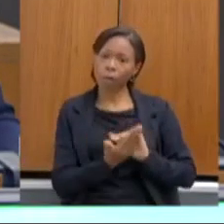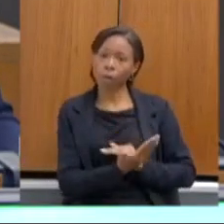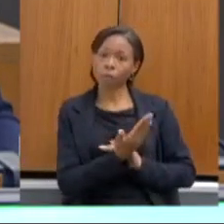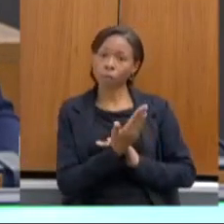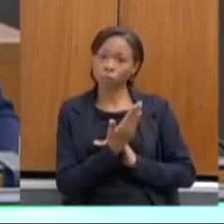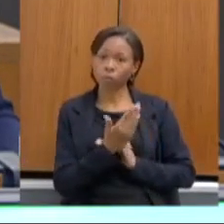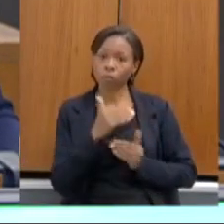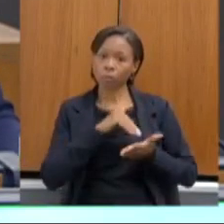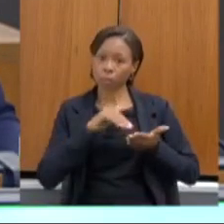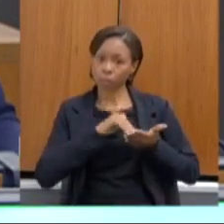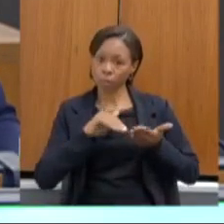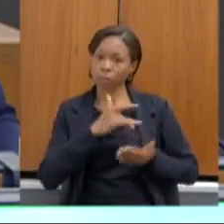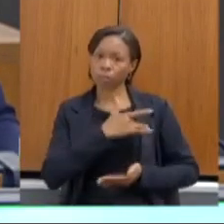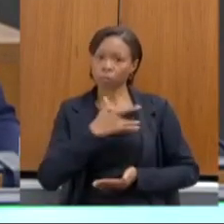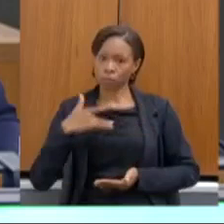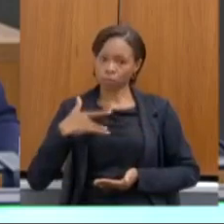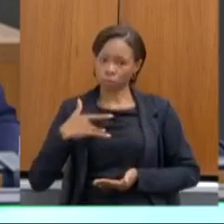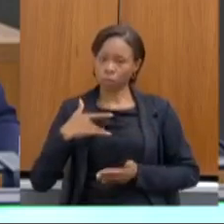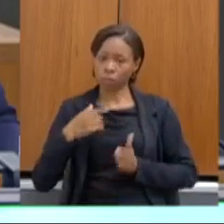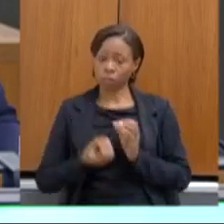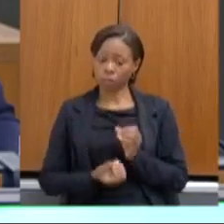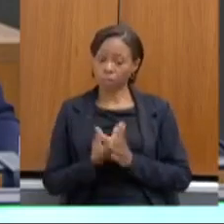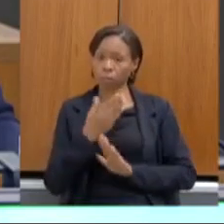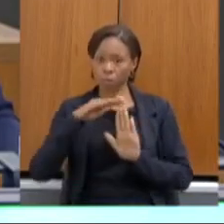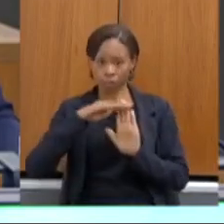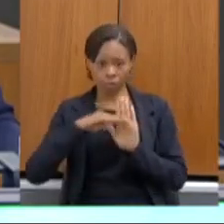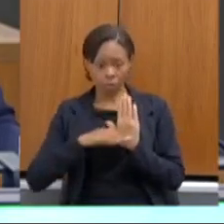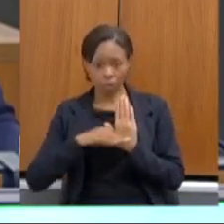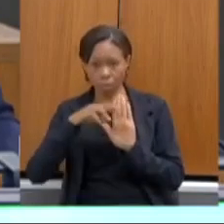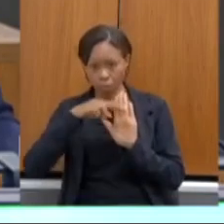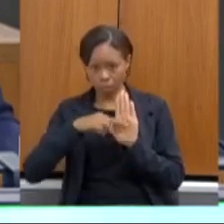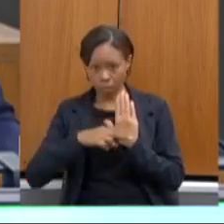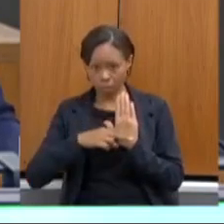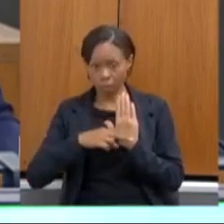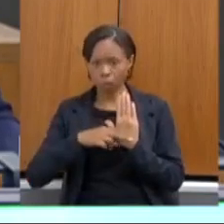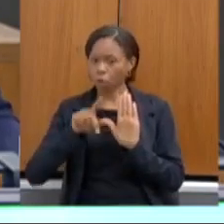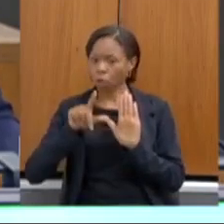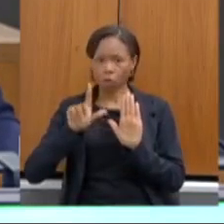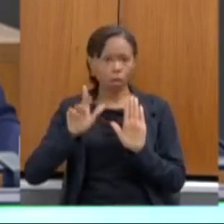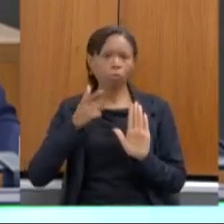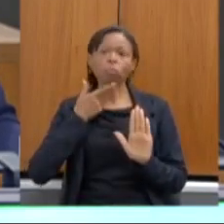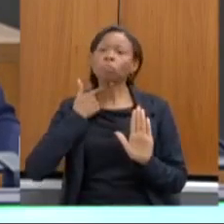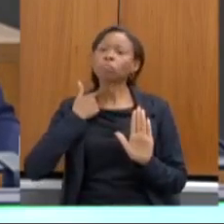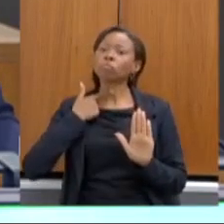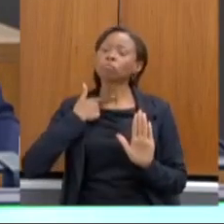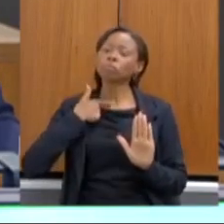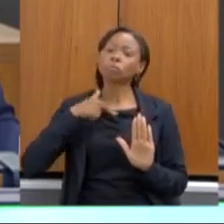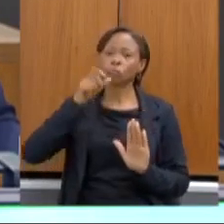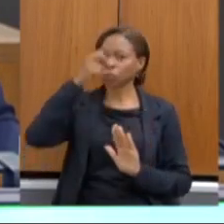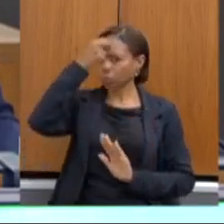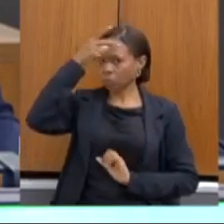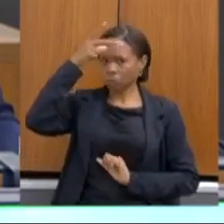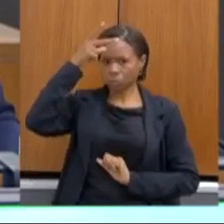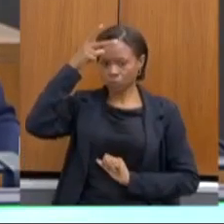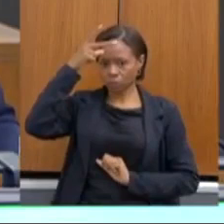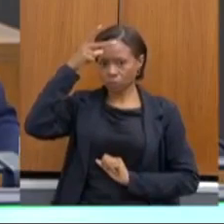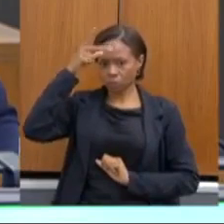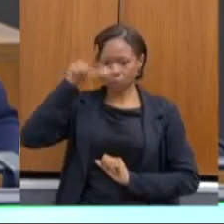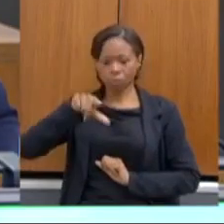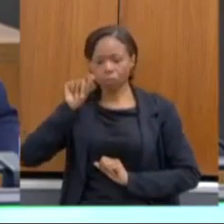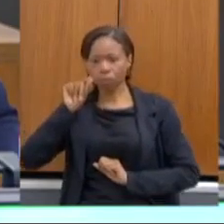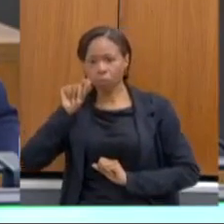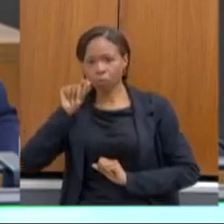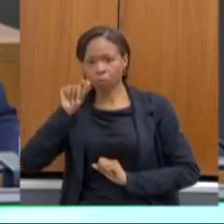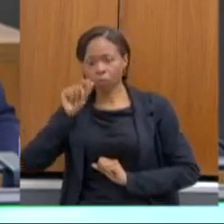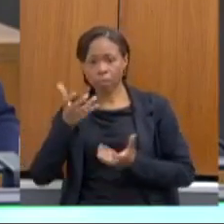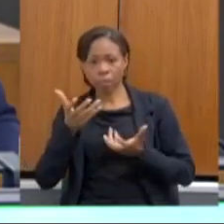secretaria de saúde para ser um programa ou aplicativo um programa em que os prefeitos pudesse decidir ou não